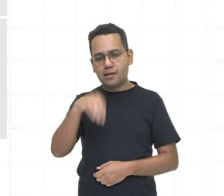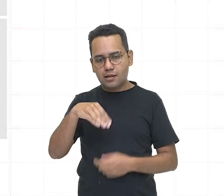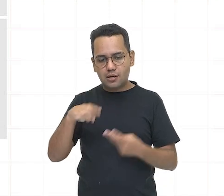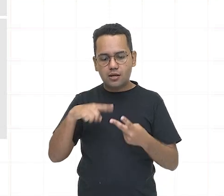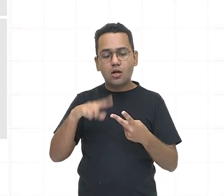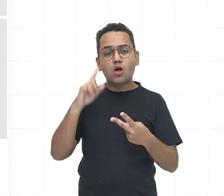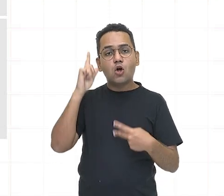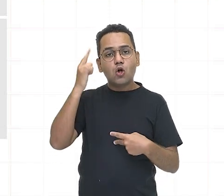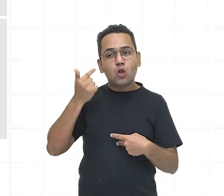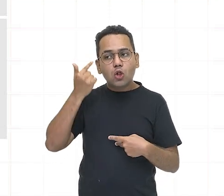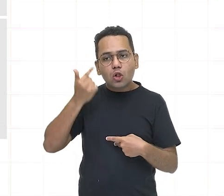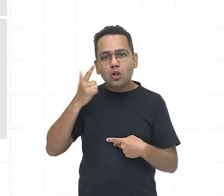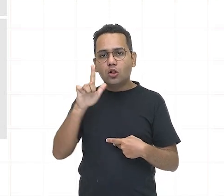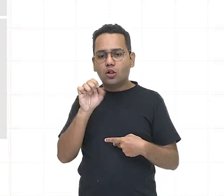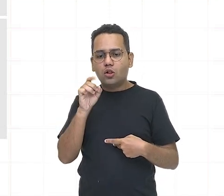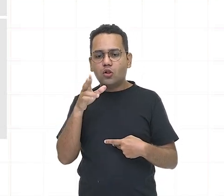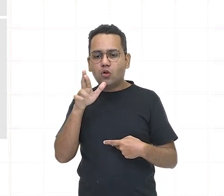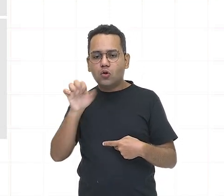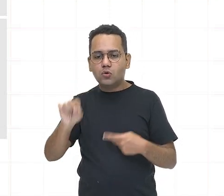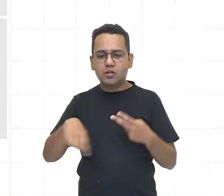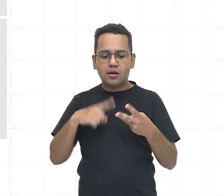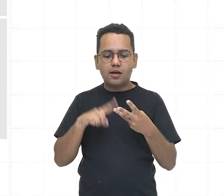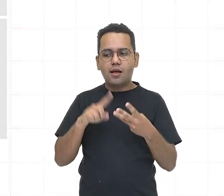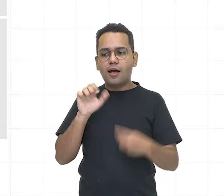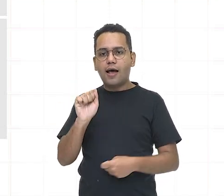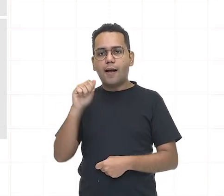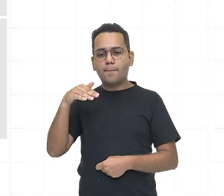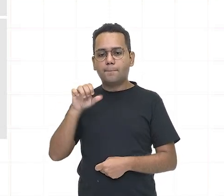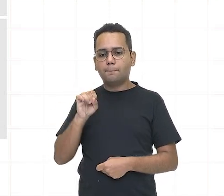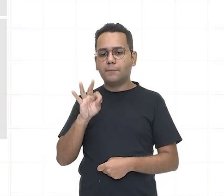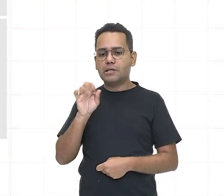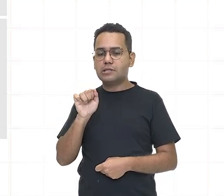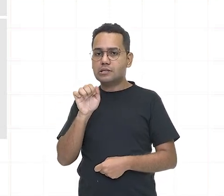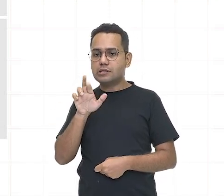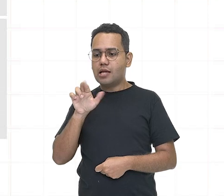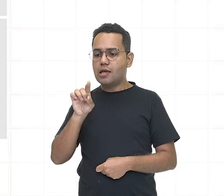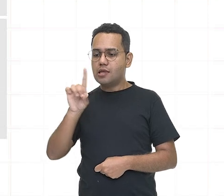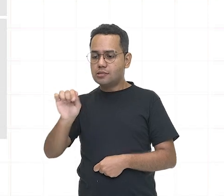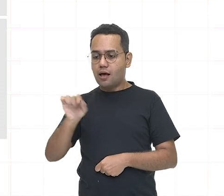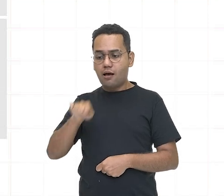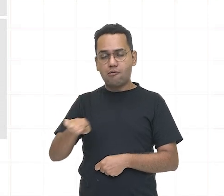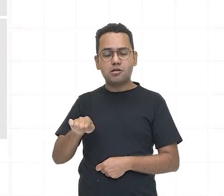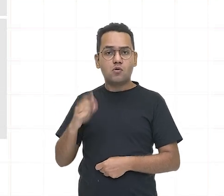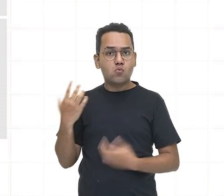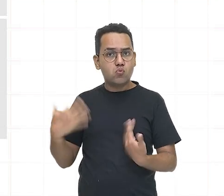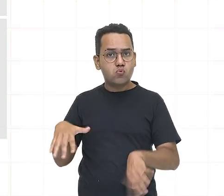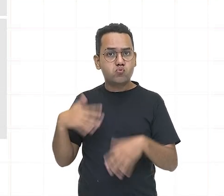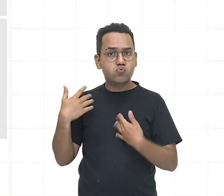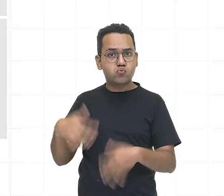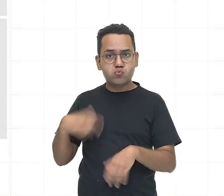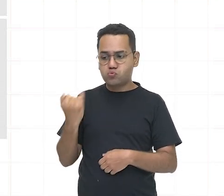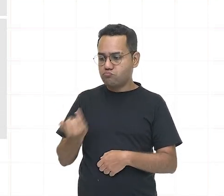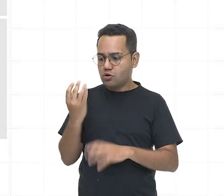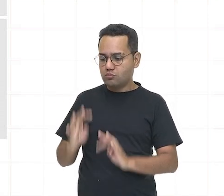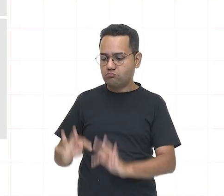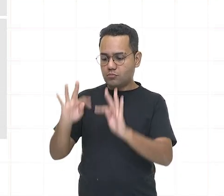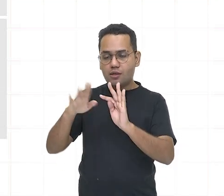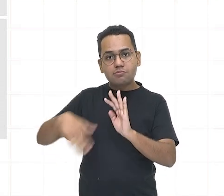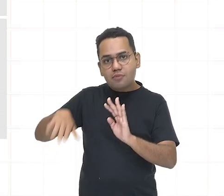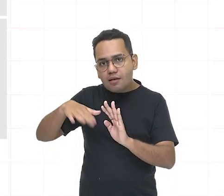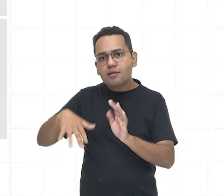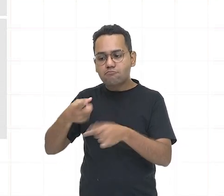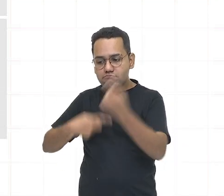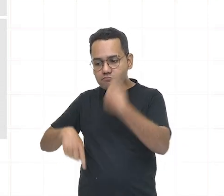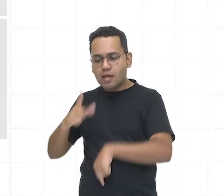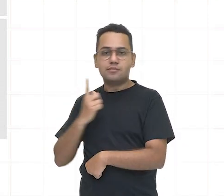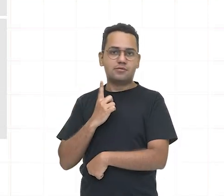Amsterdã, se tornando aí um dos principais centros tecnológicos atualmente na Europa, né, na Alemanha, na Inglaterra e